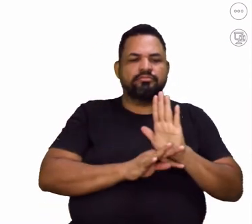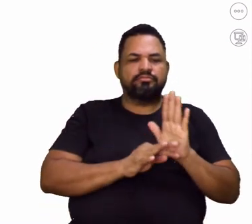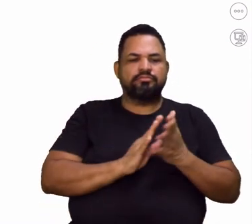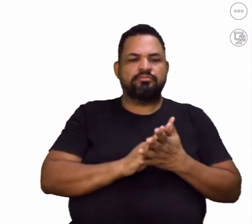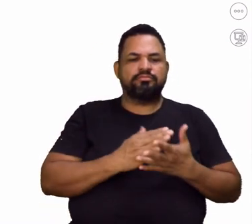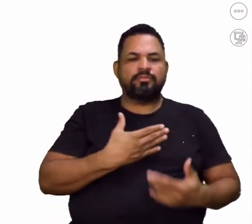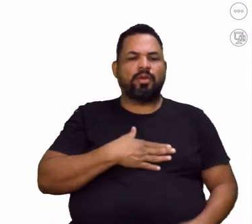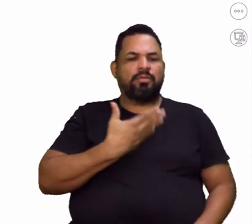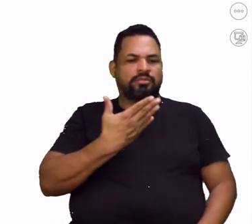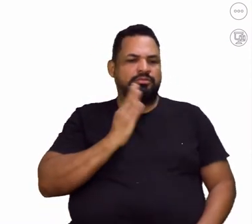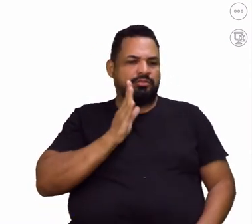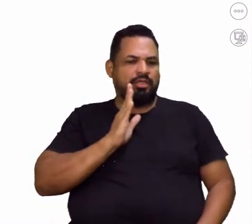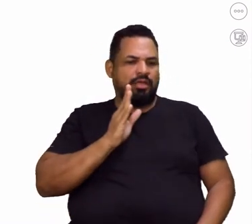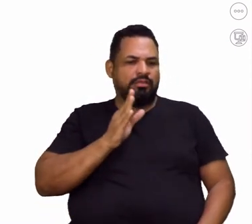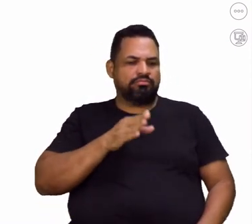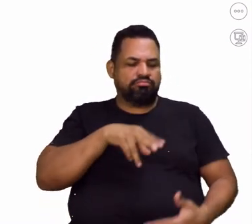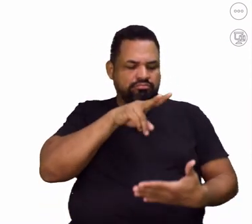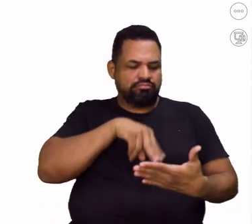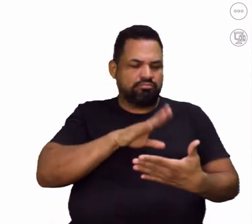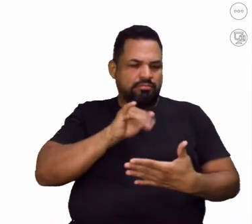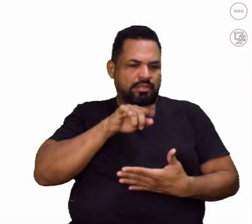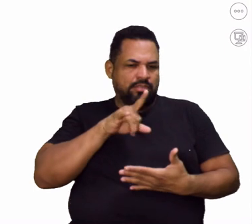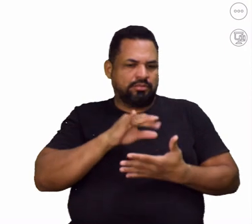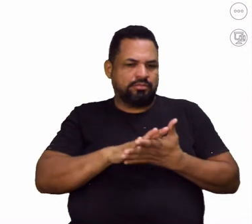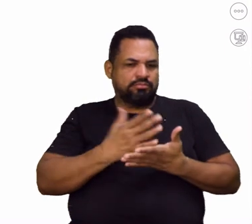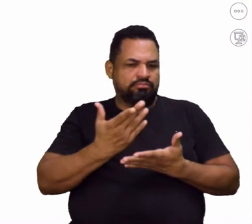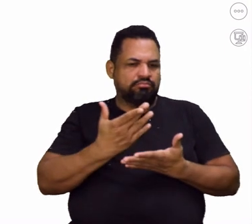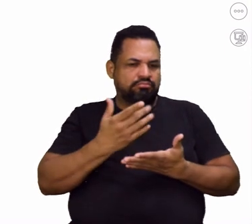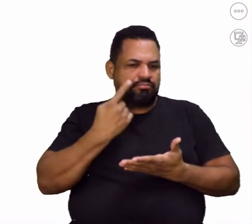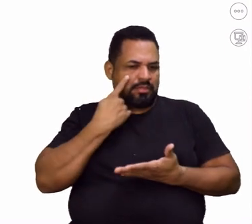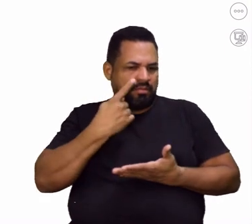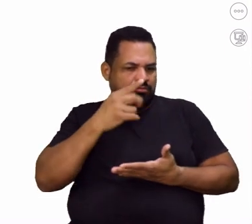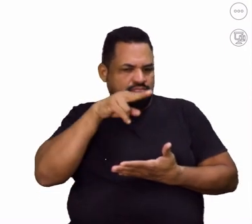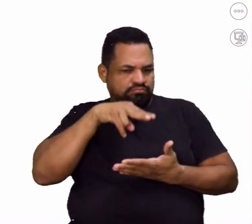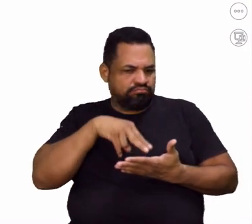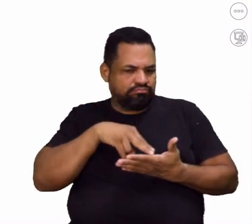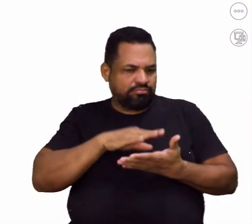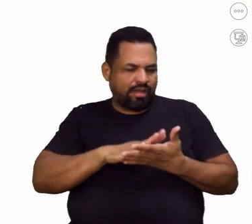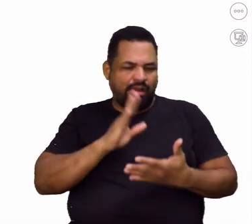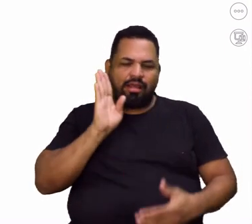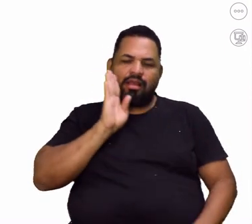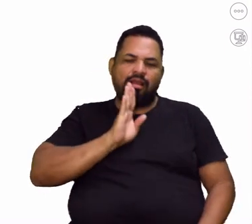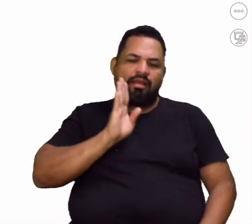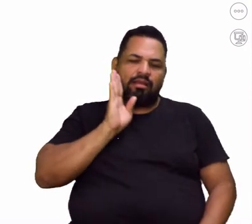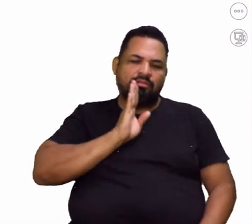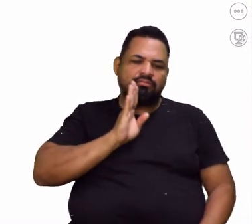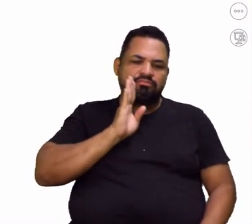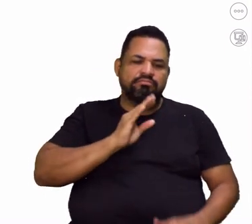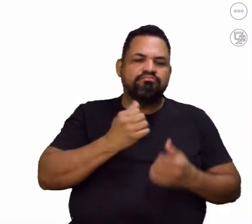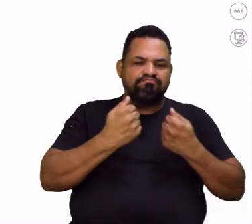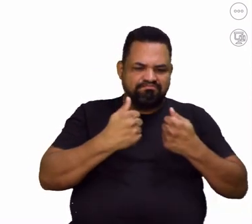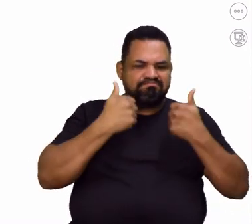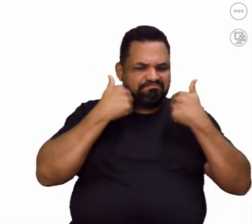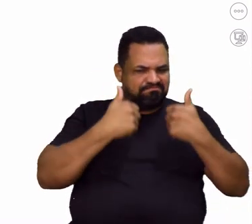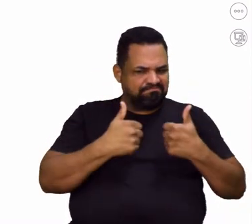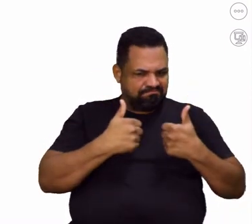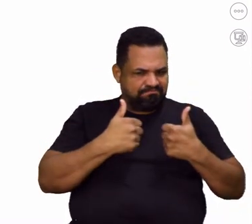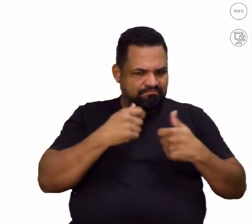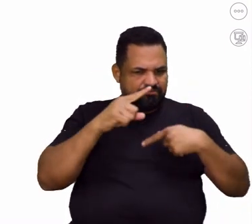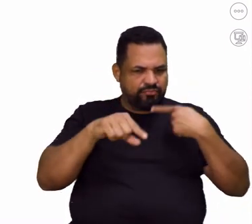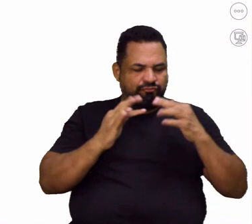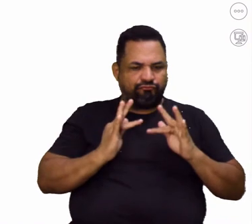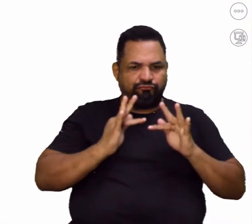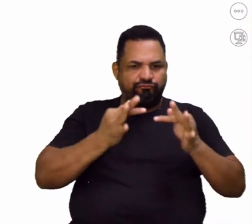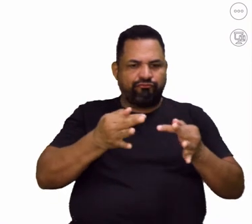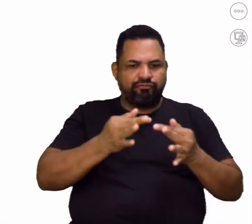Oh, meu, já leu Machadão? Então dá uma sapiada, é o maior barato, pode crer. Que no final do